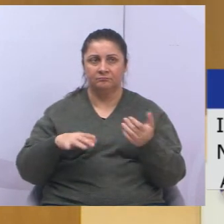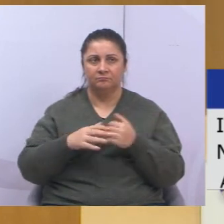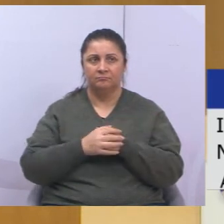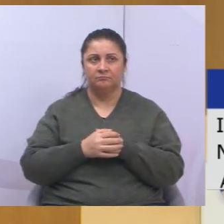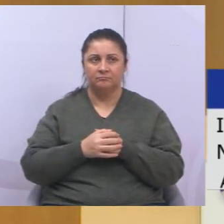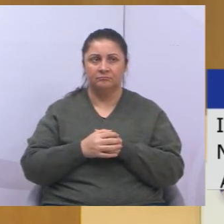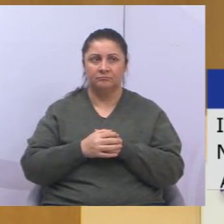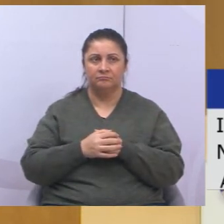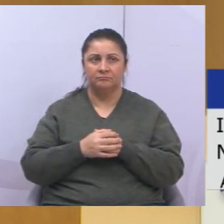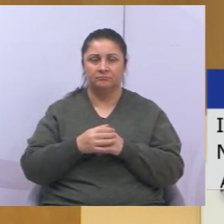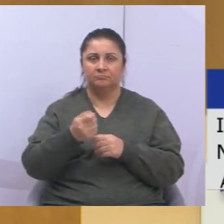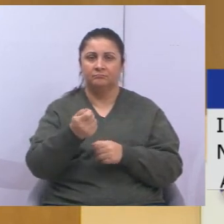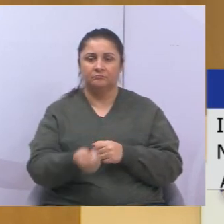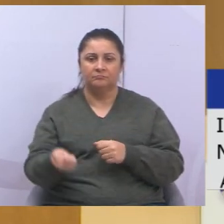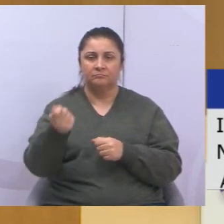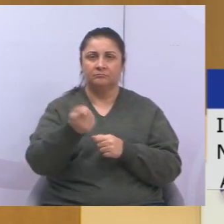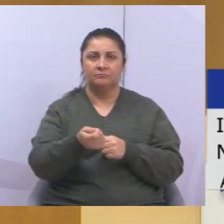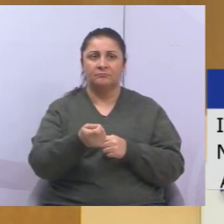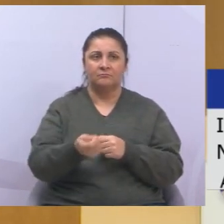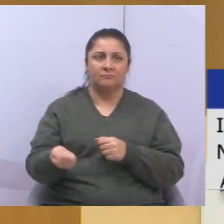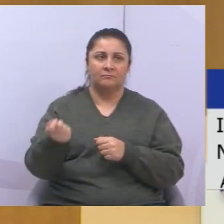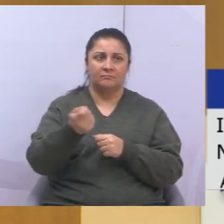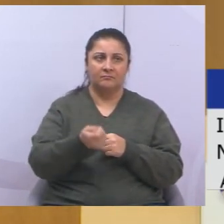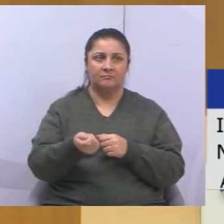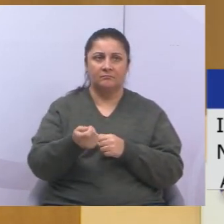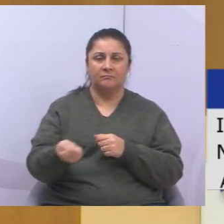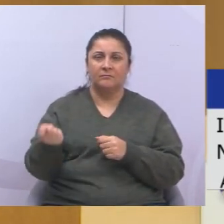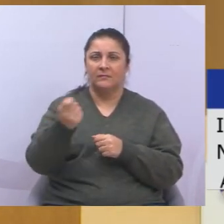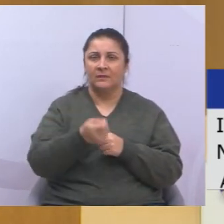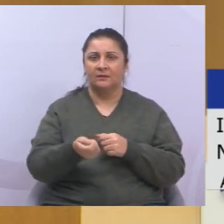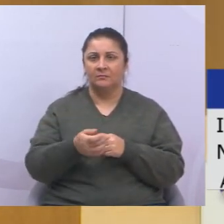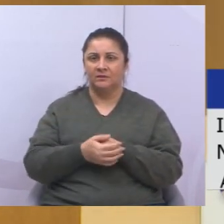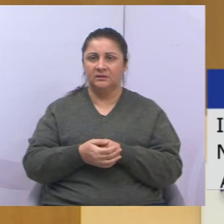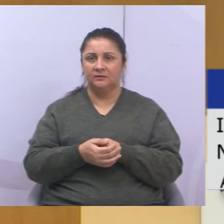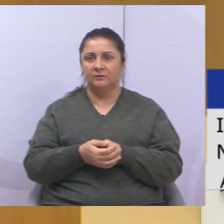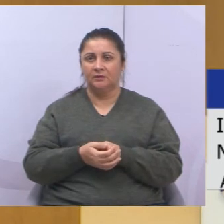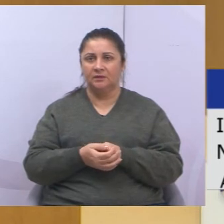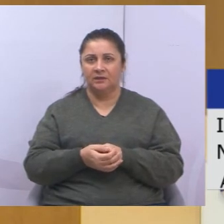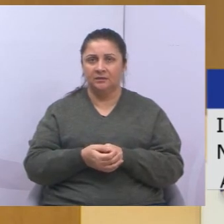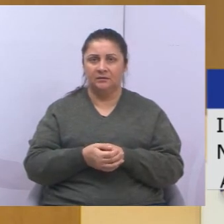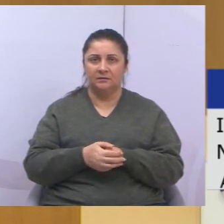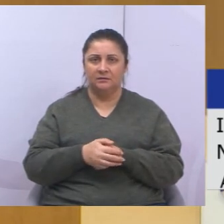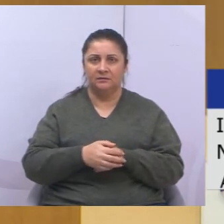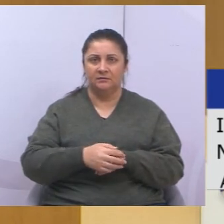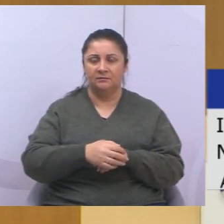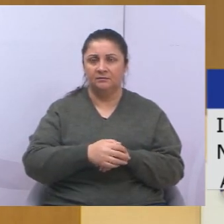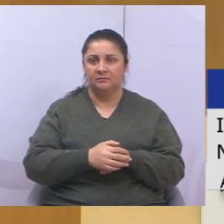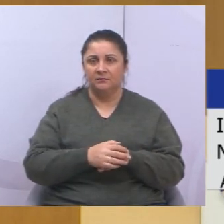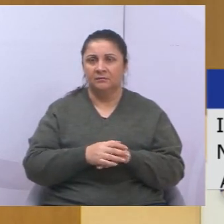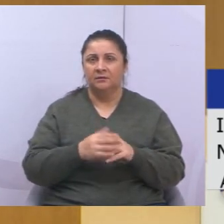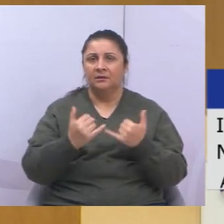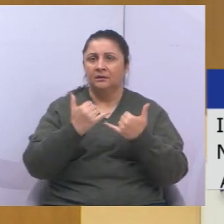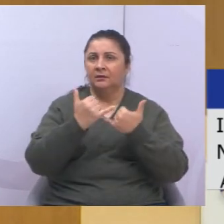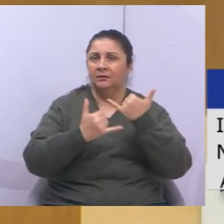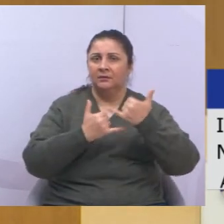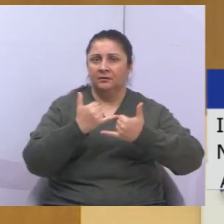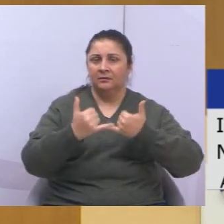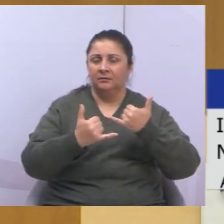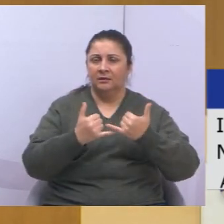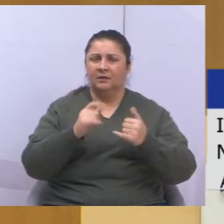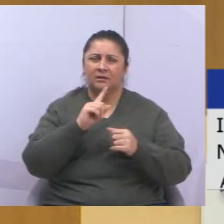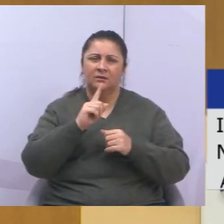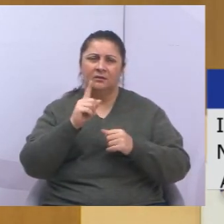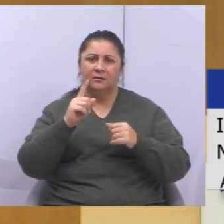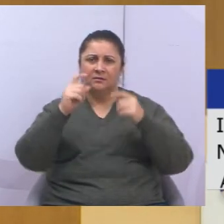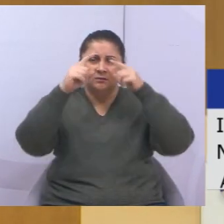cela, de repente brincar de taco, tá? Então, quer dizer, são atividades não muito